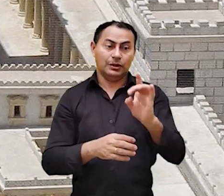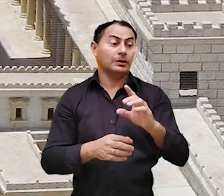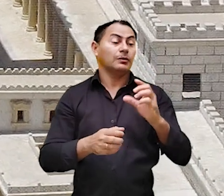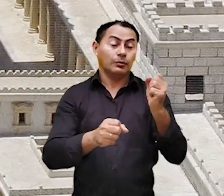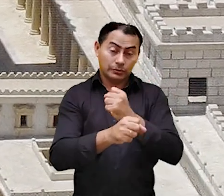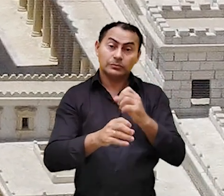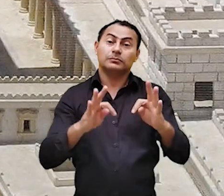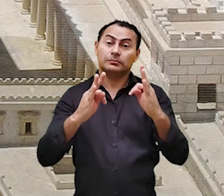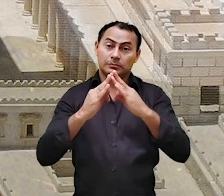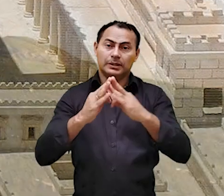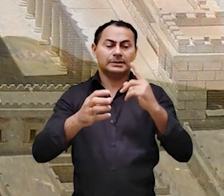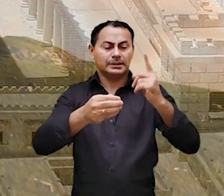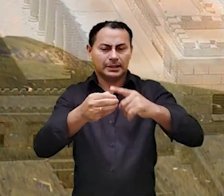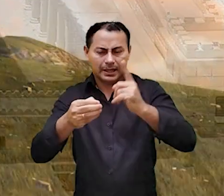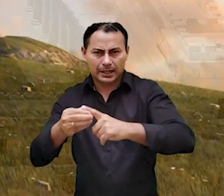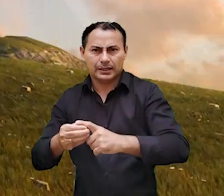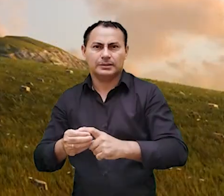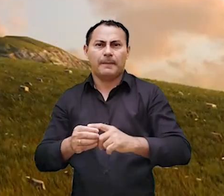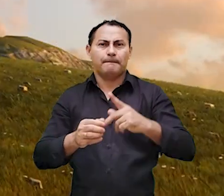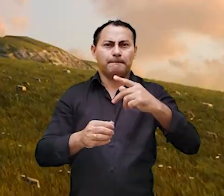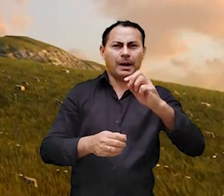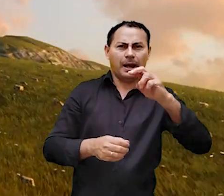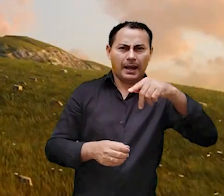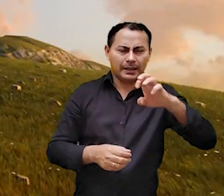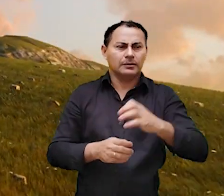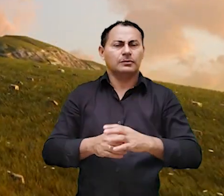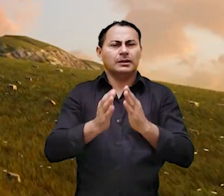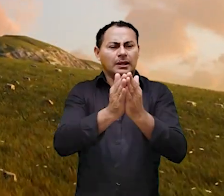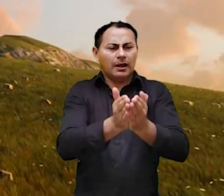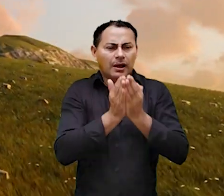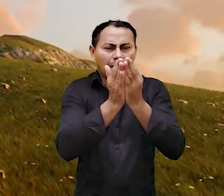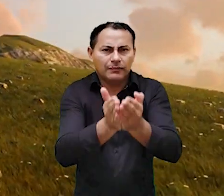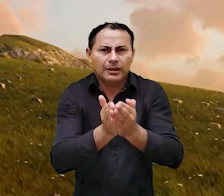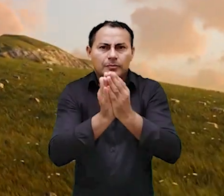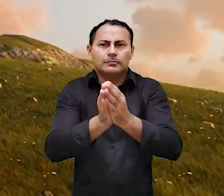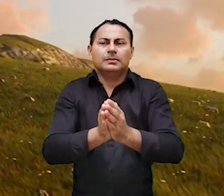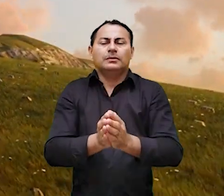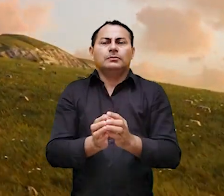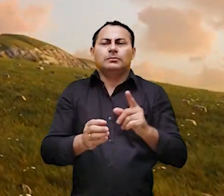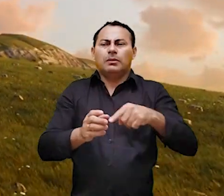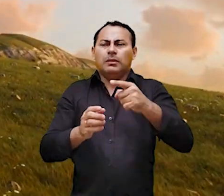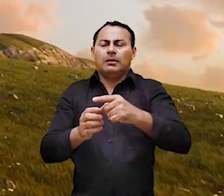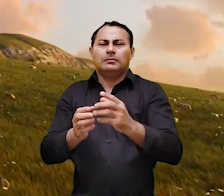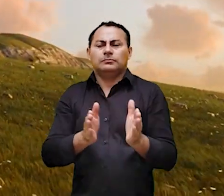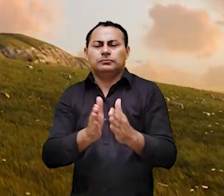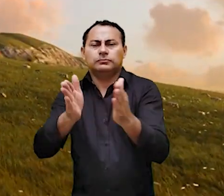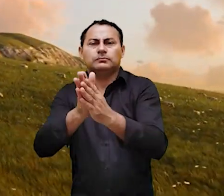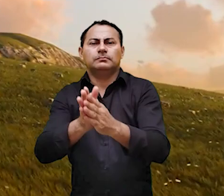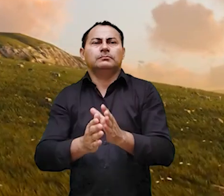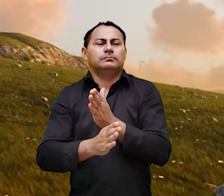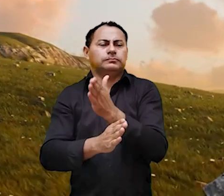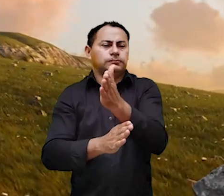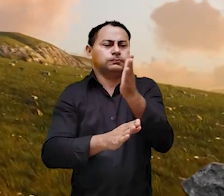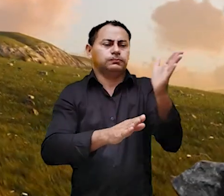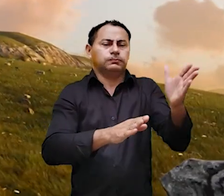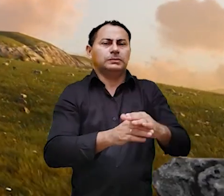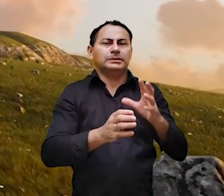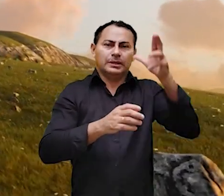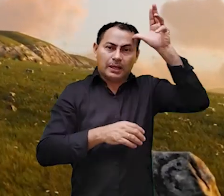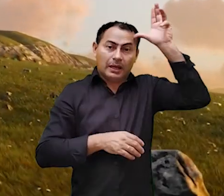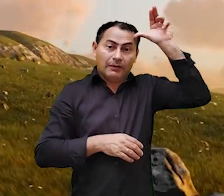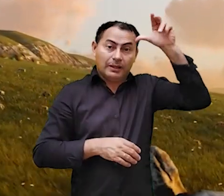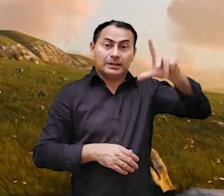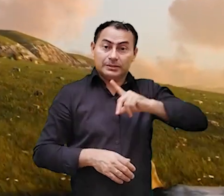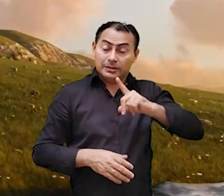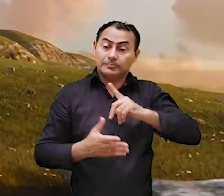construiu. Ele construiu cidades, parques, frotas de navios e elaborados estábulos para as centenas